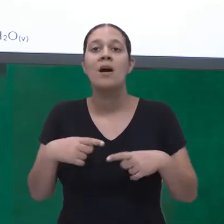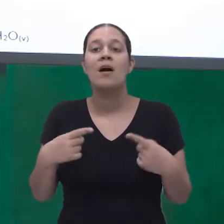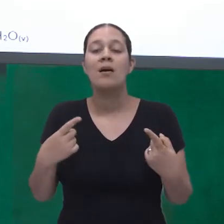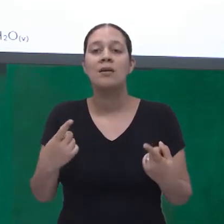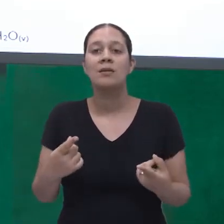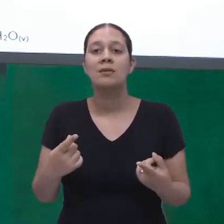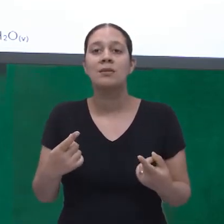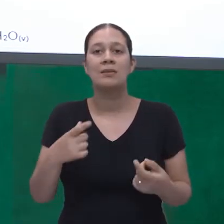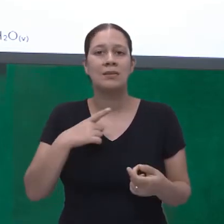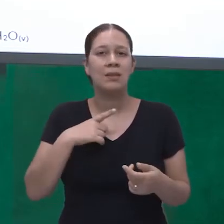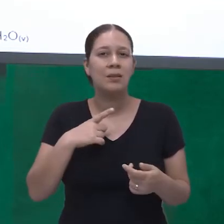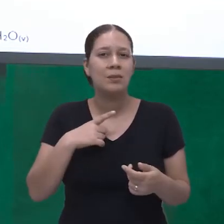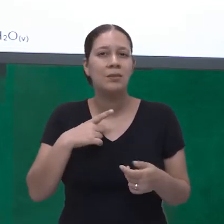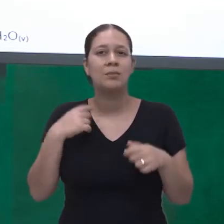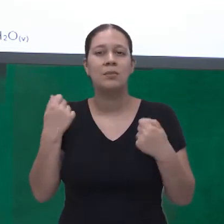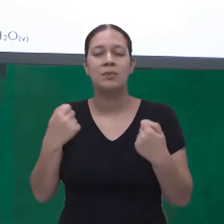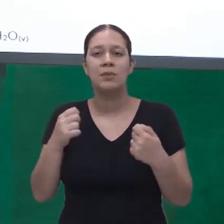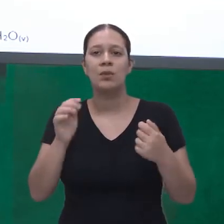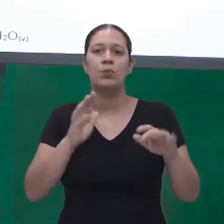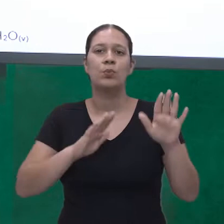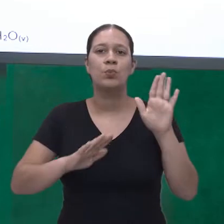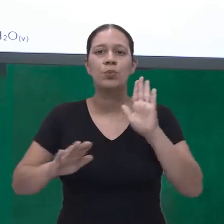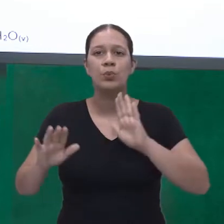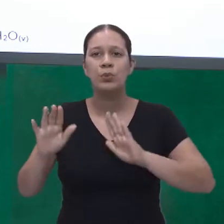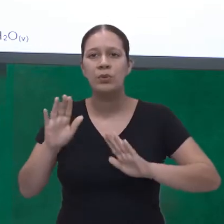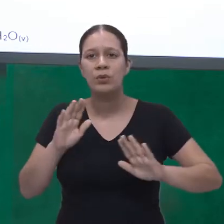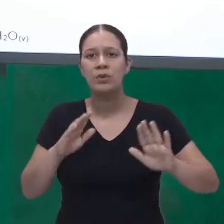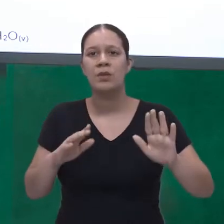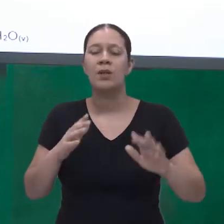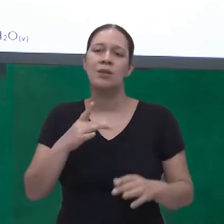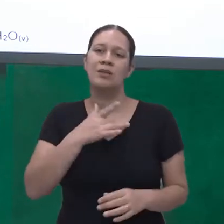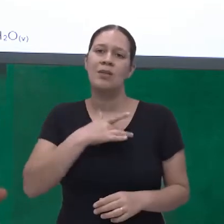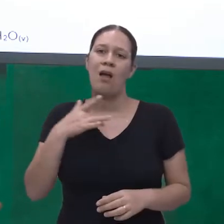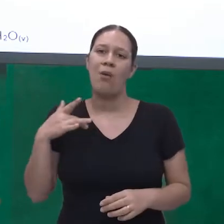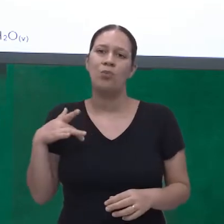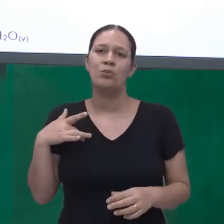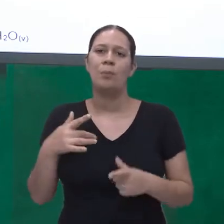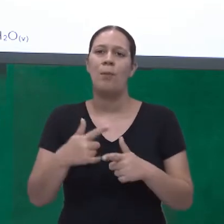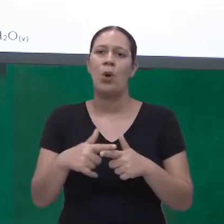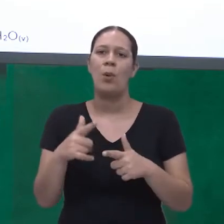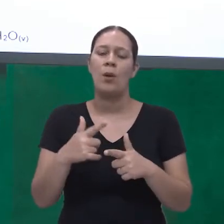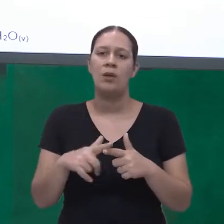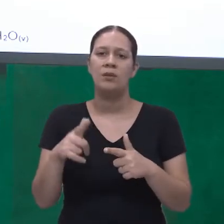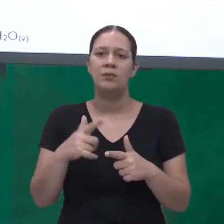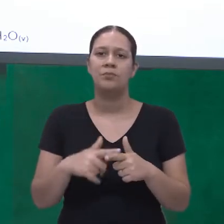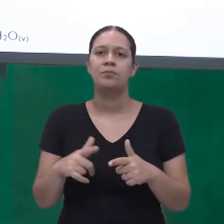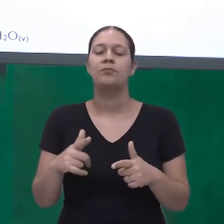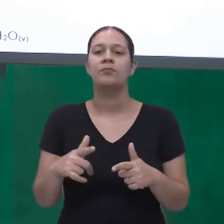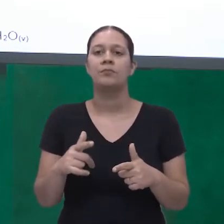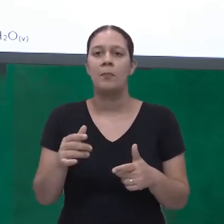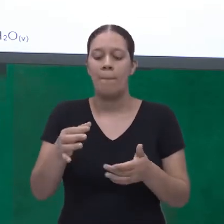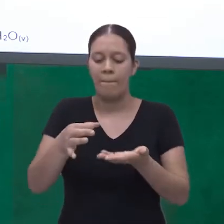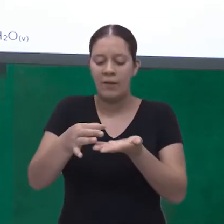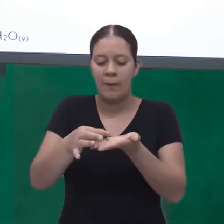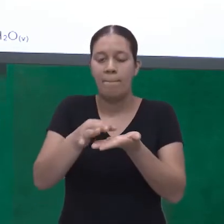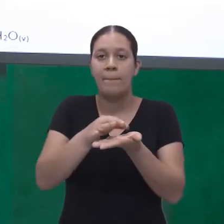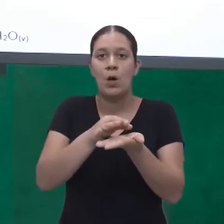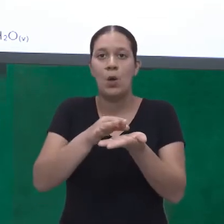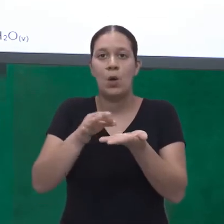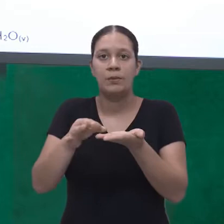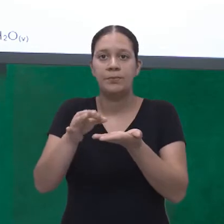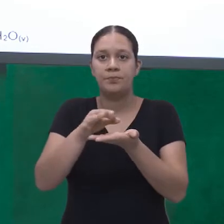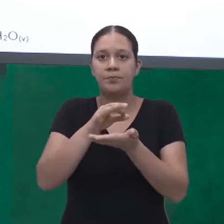mas tem que ter muito cuidado com esse cheiro porque provoca problemas de saúde, certo? Então, a naftalina, que é aquelas